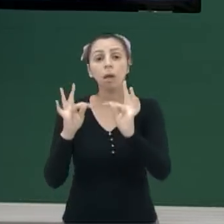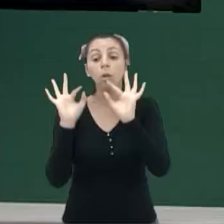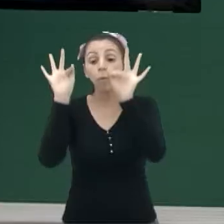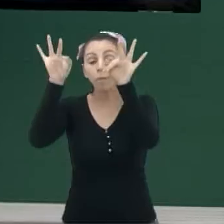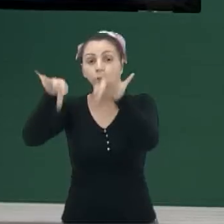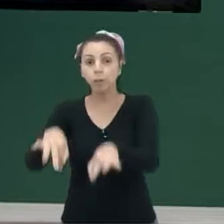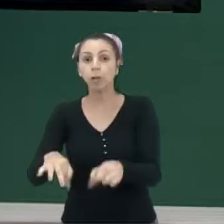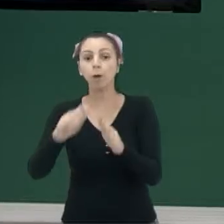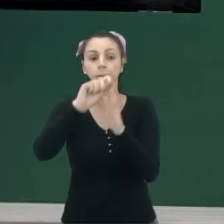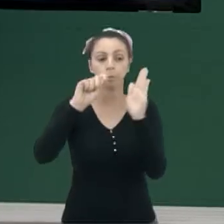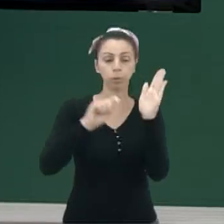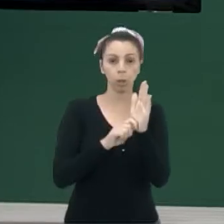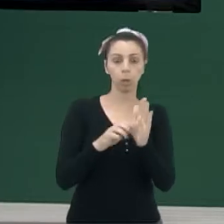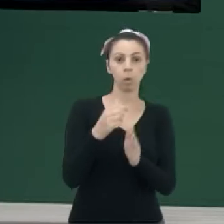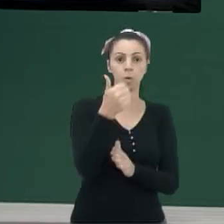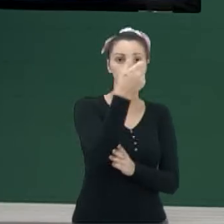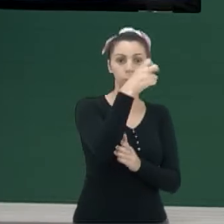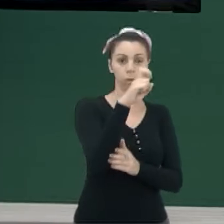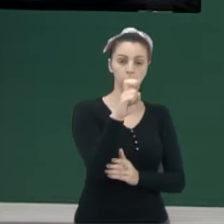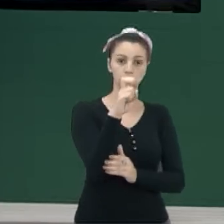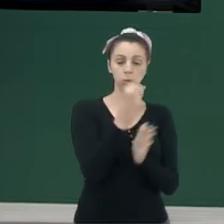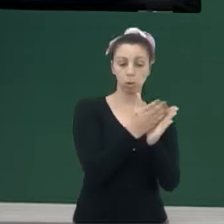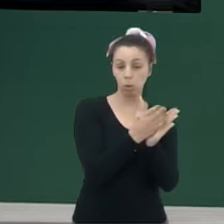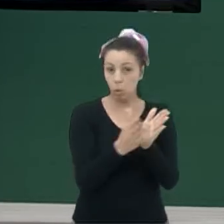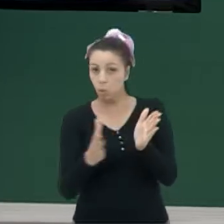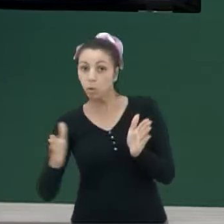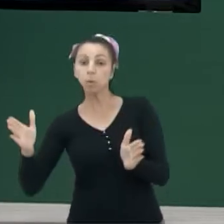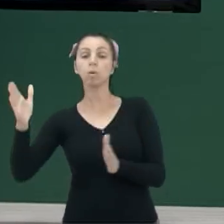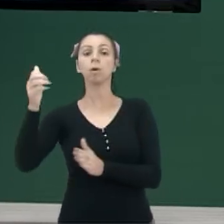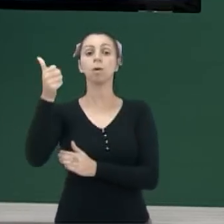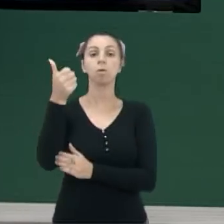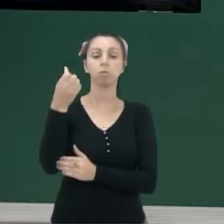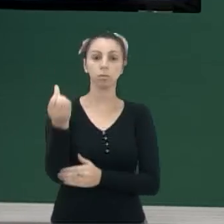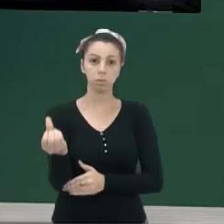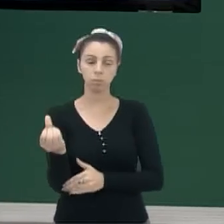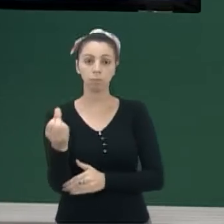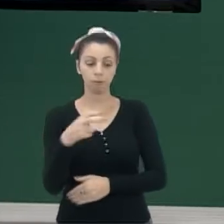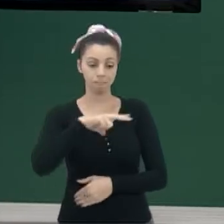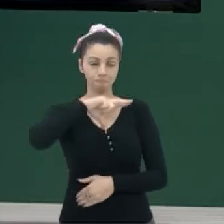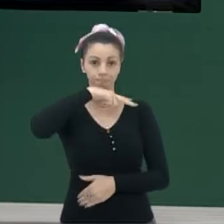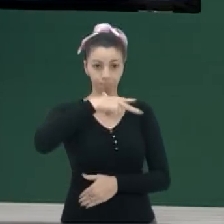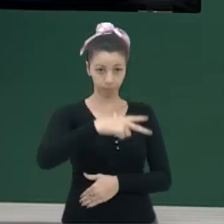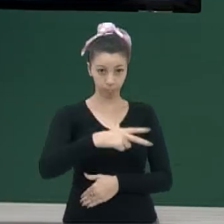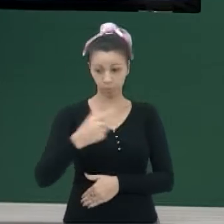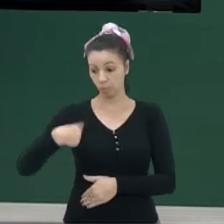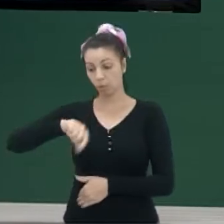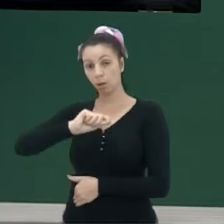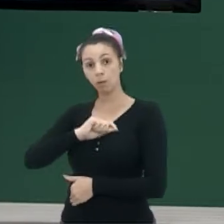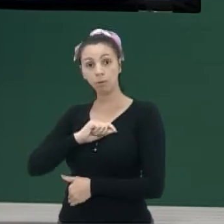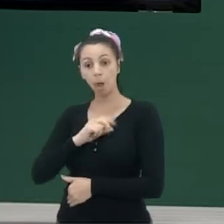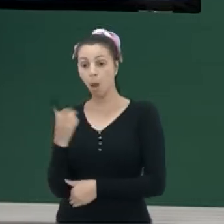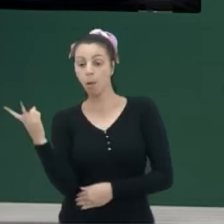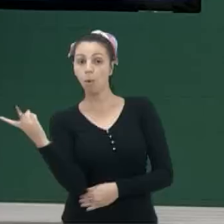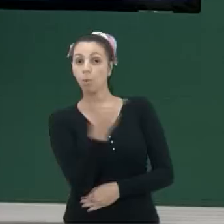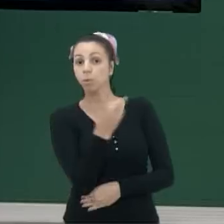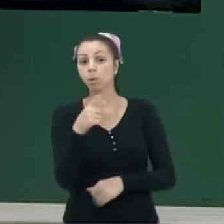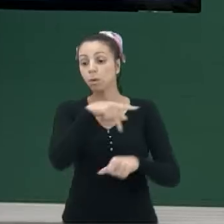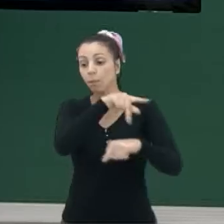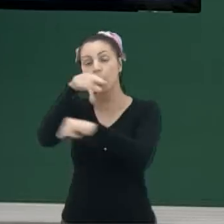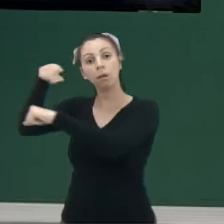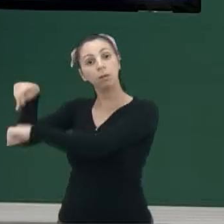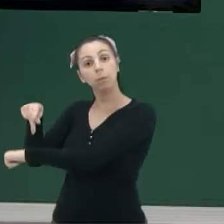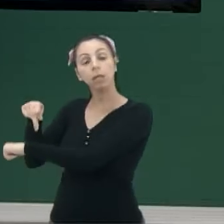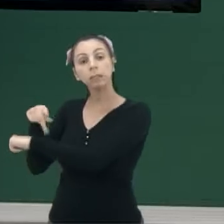século XV e início do século XVI? Portugal e Espanha. São eles que têm os recursos técnicos para fazer as expedições